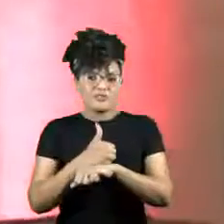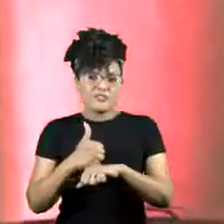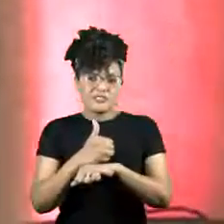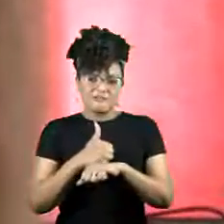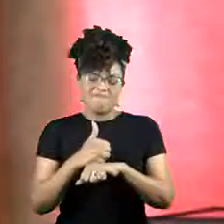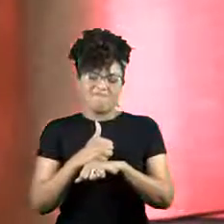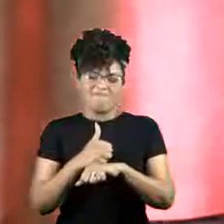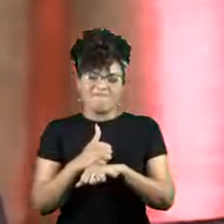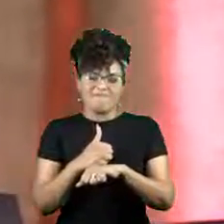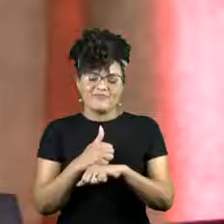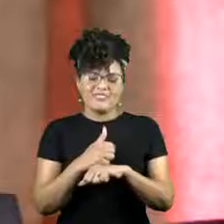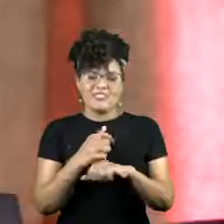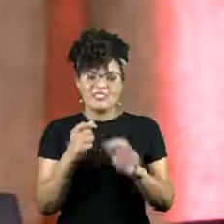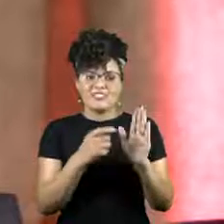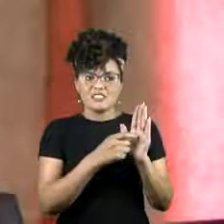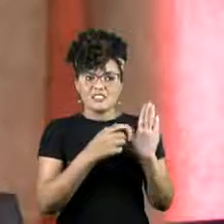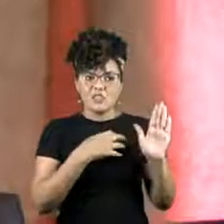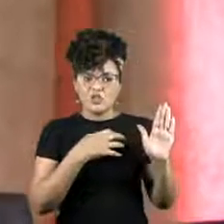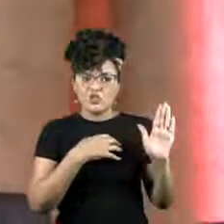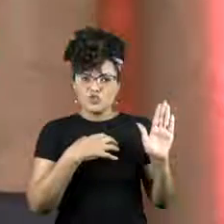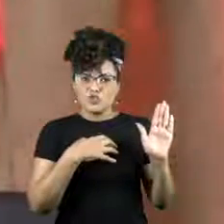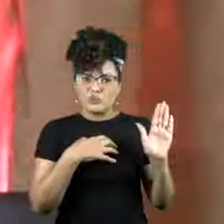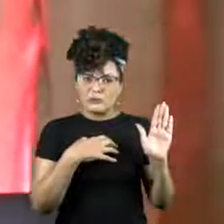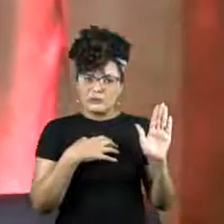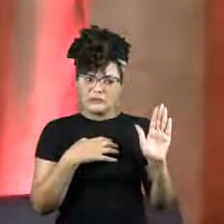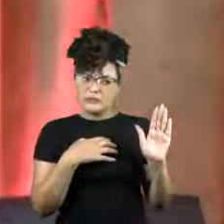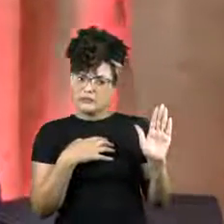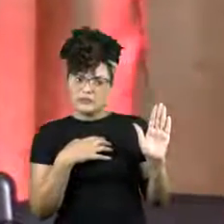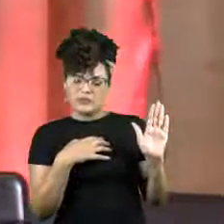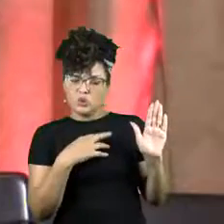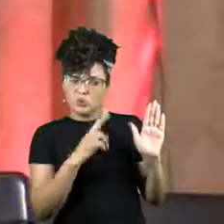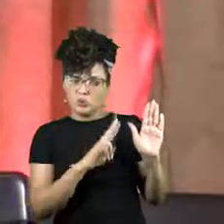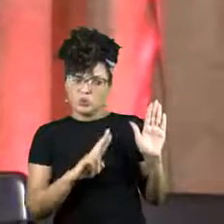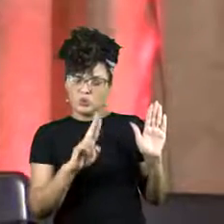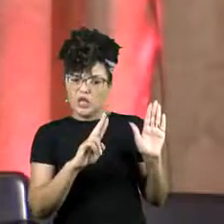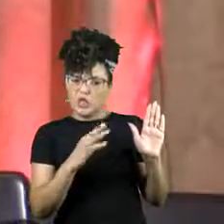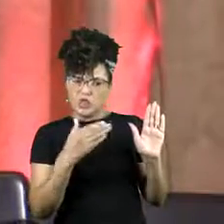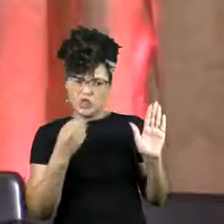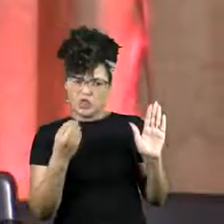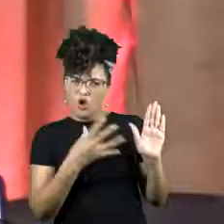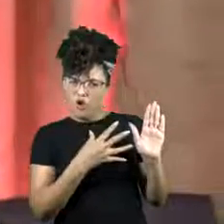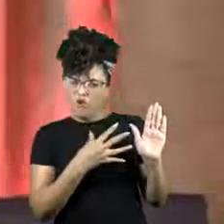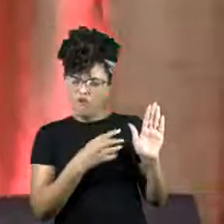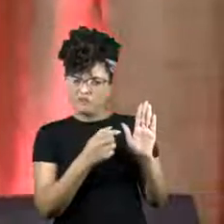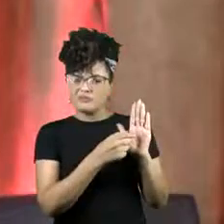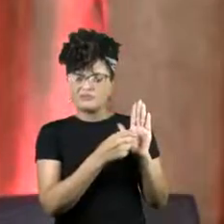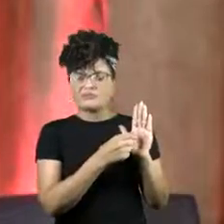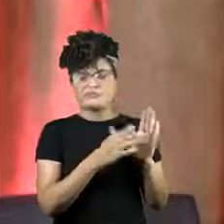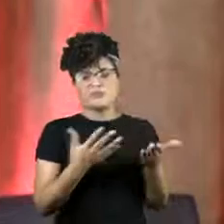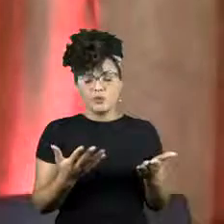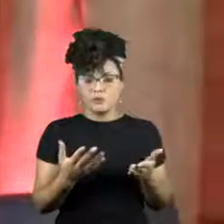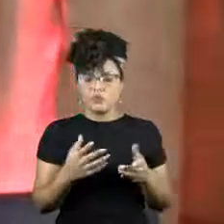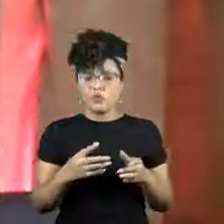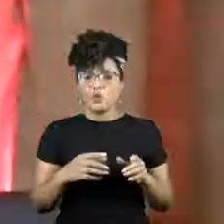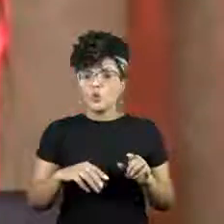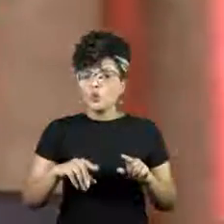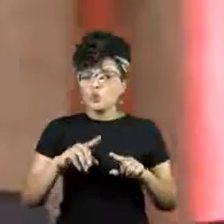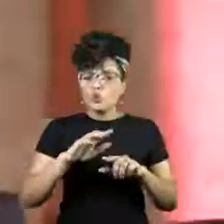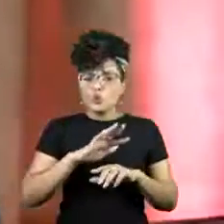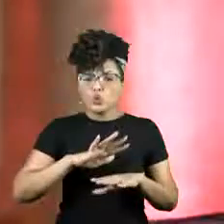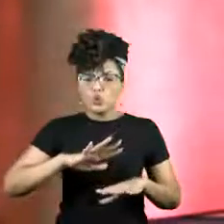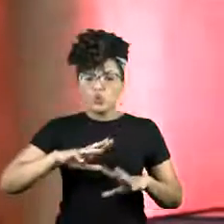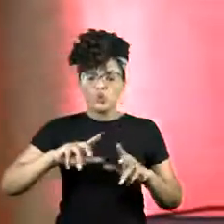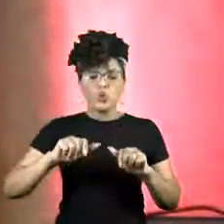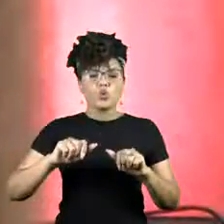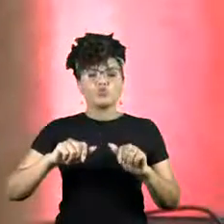né, quando vem uma ferramenta principalmente nova para eles. Tá? Gabriel, todo o material sobre o software ele é disponibilizado dentro